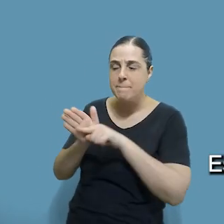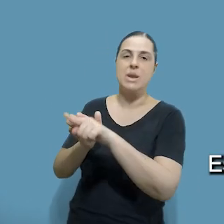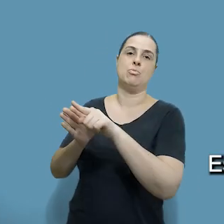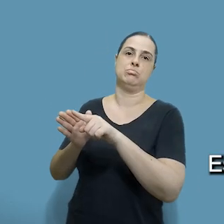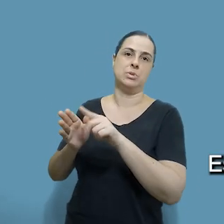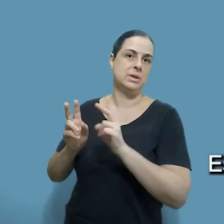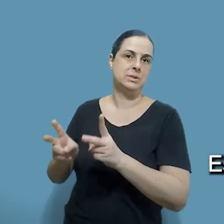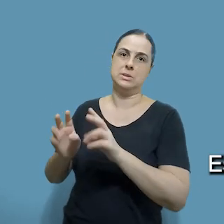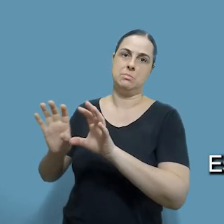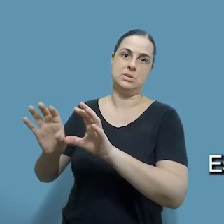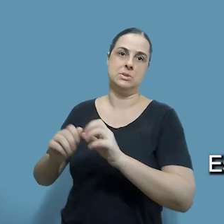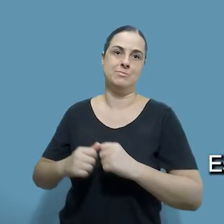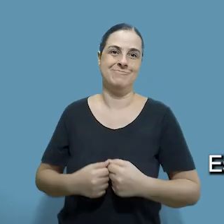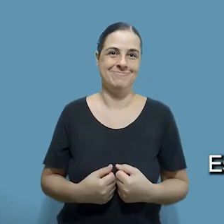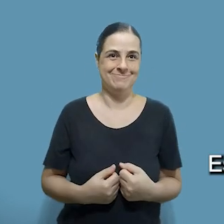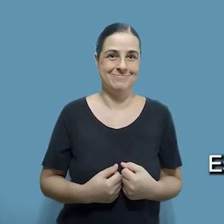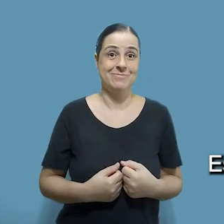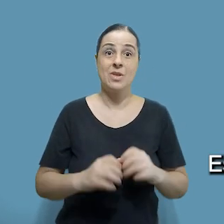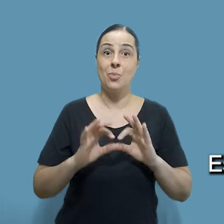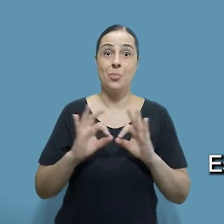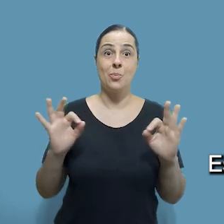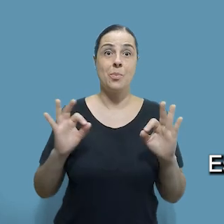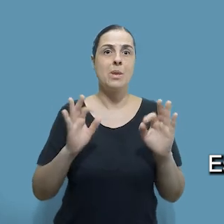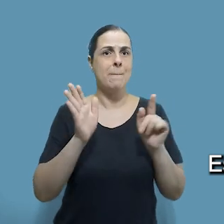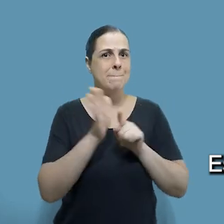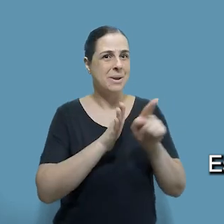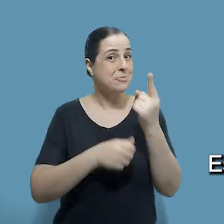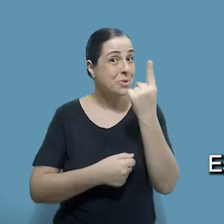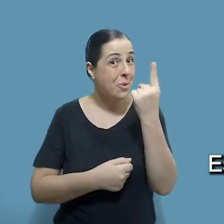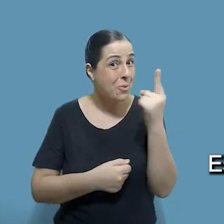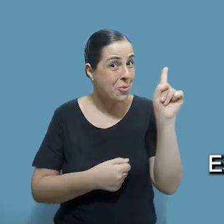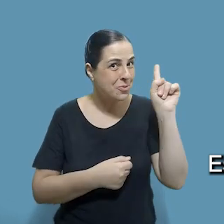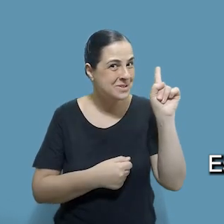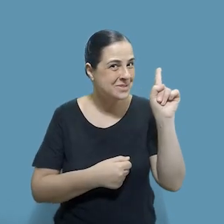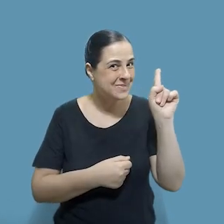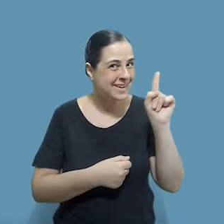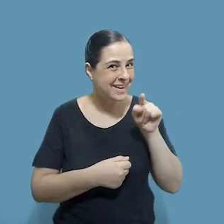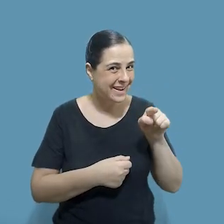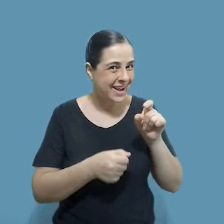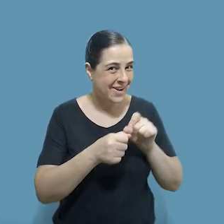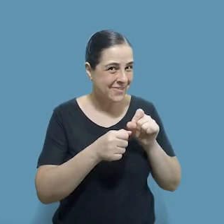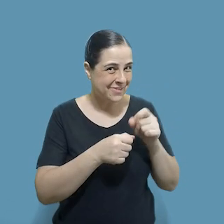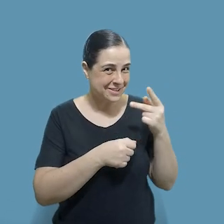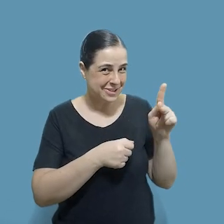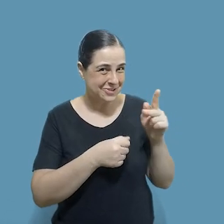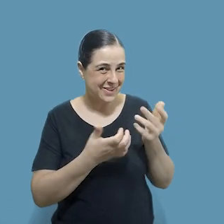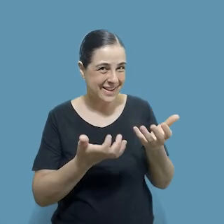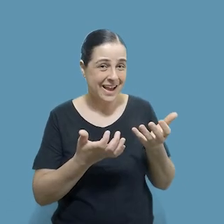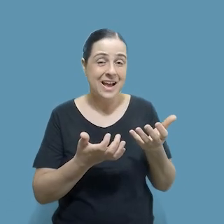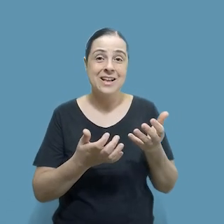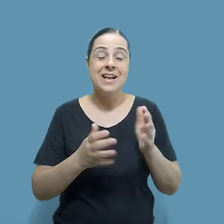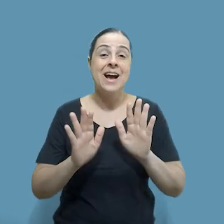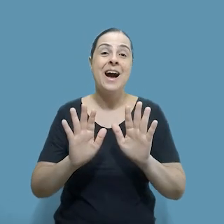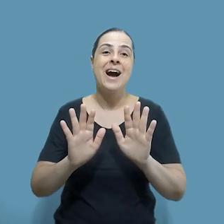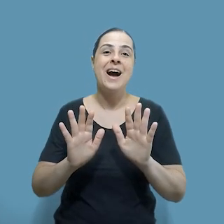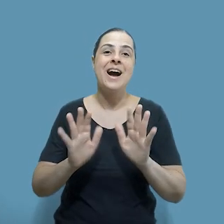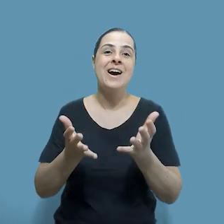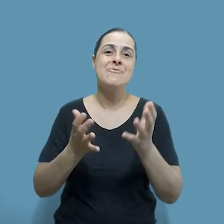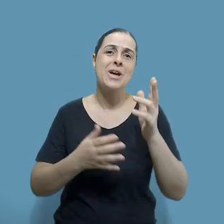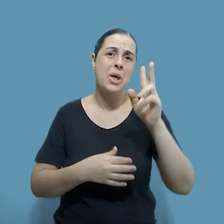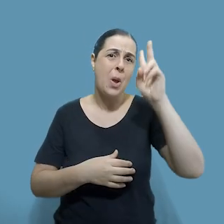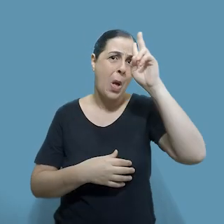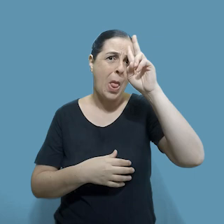Ótimo. Peraí, Fabi, deixa eu fazer uma pergunta, mas é a última, hein? Você quer fazer a sua? E é só lembrar das